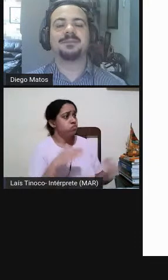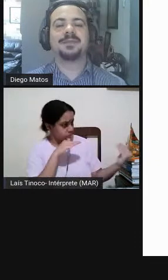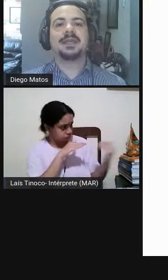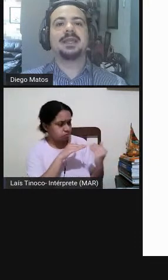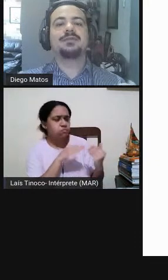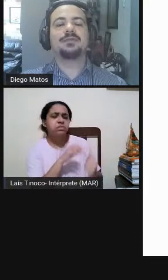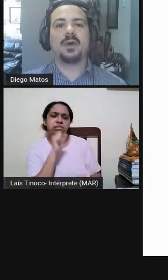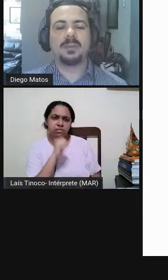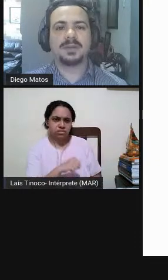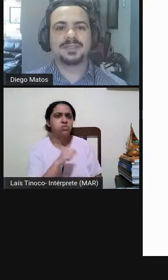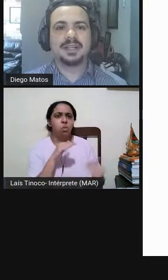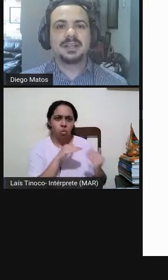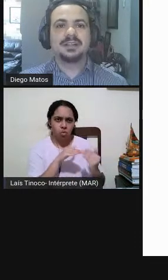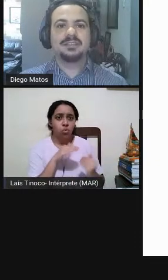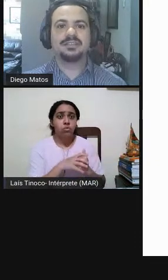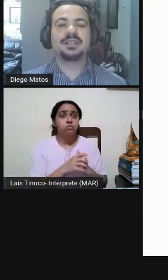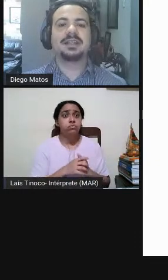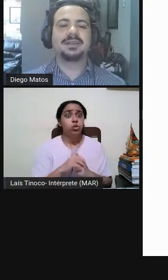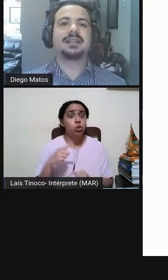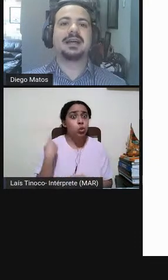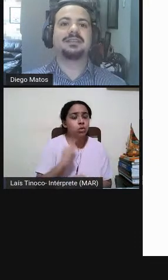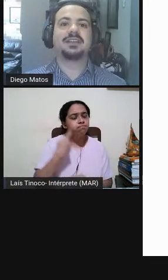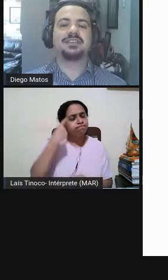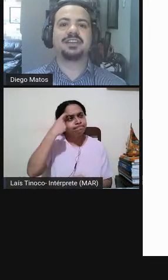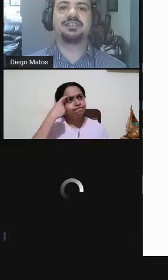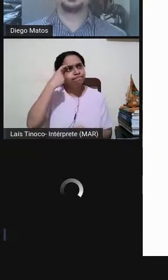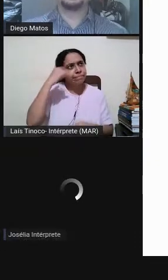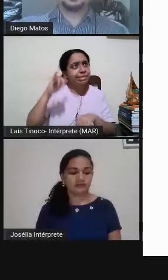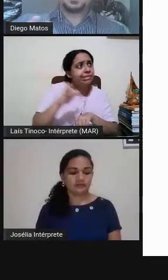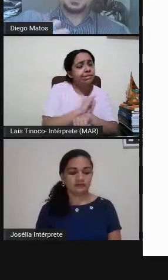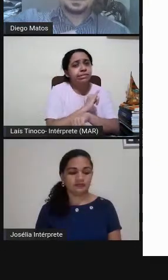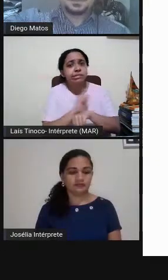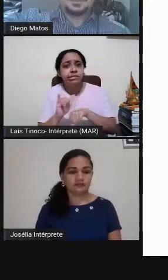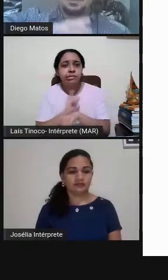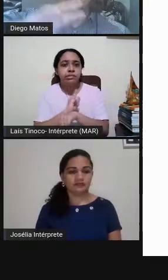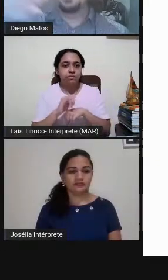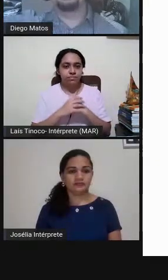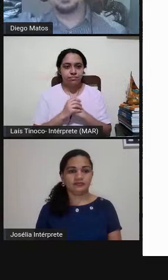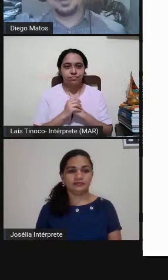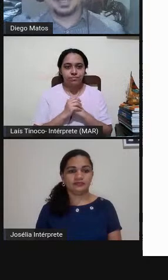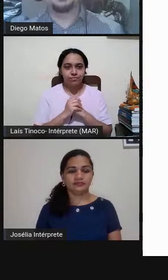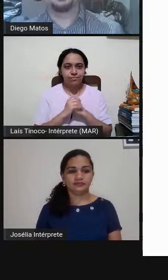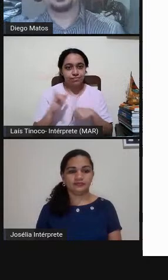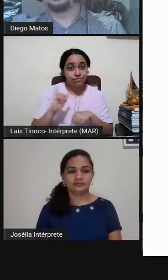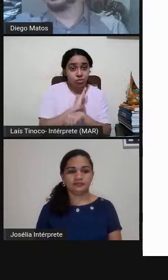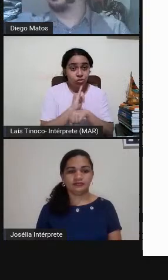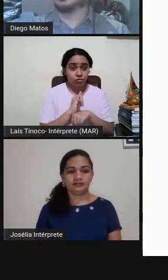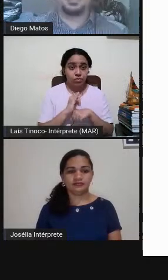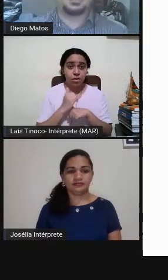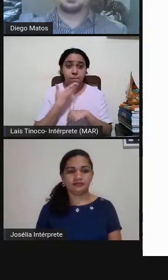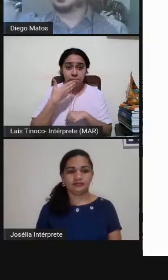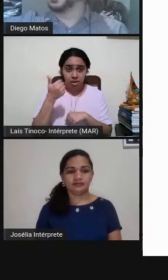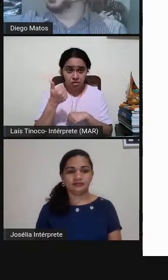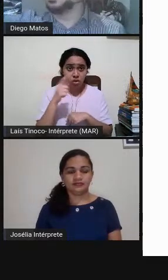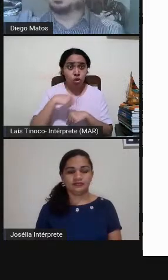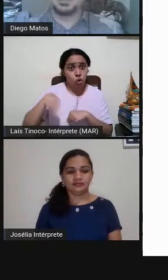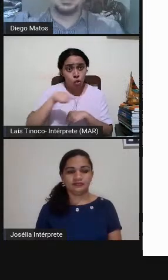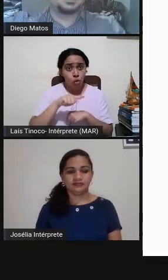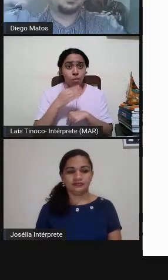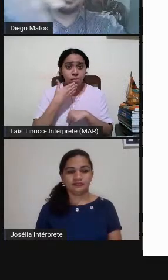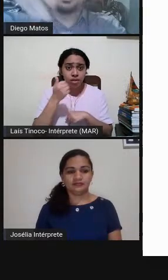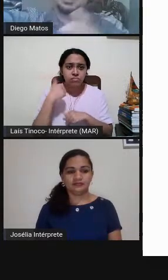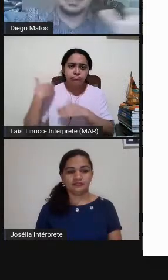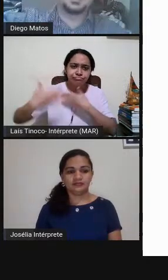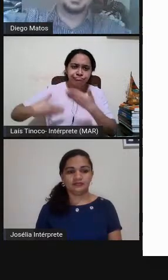sempre tem que pensar em formas de na verdade da gente melhorar o que a gente pode melhorar de